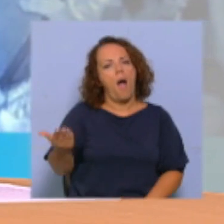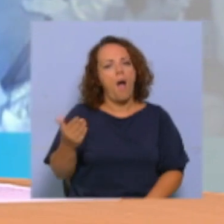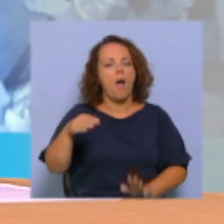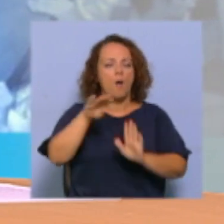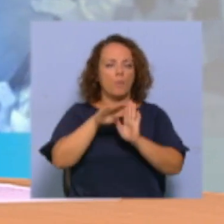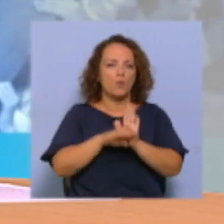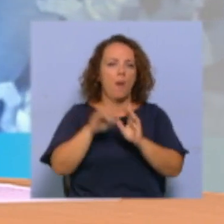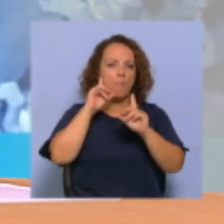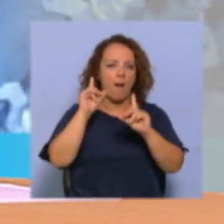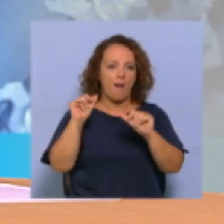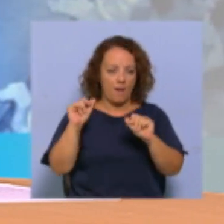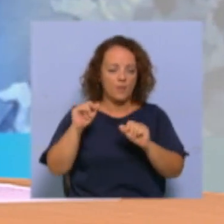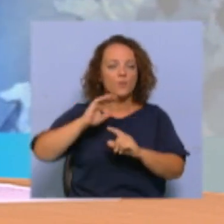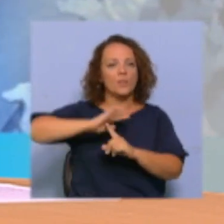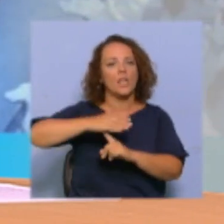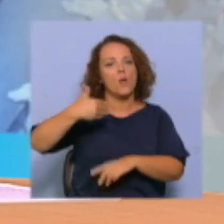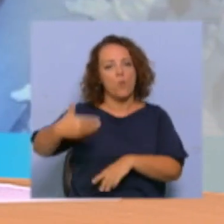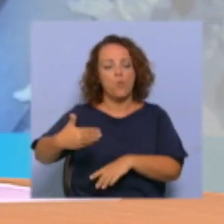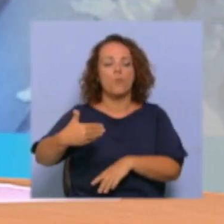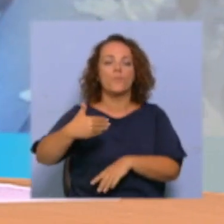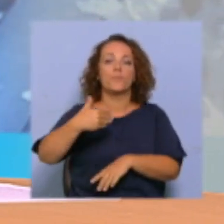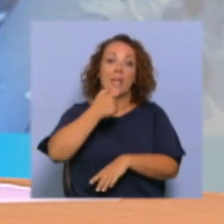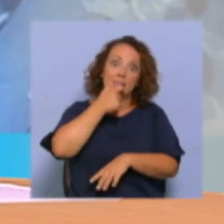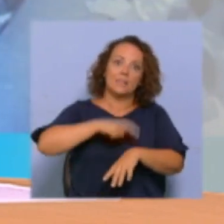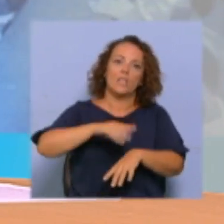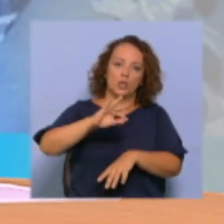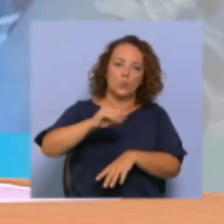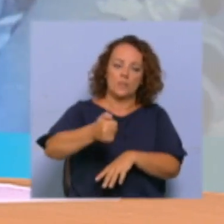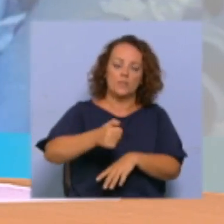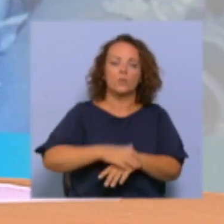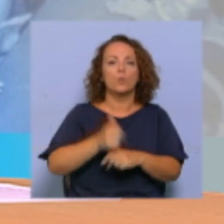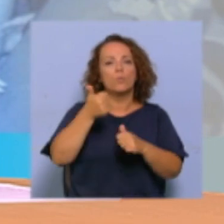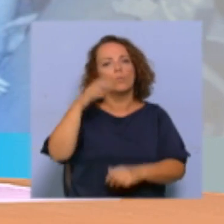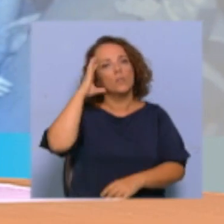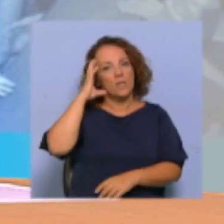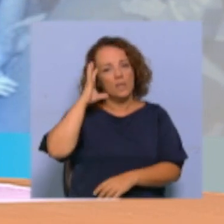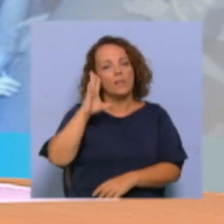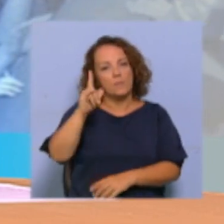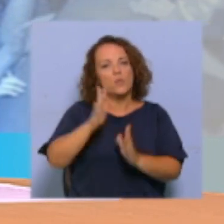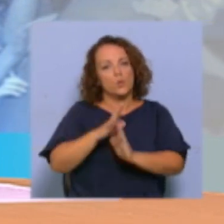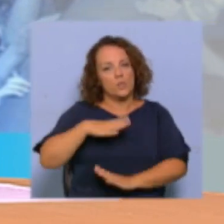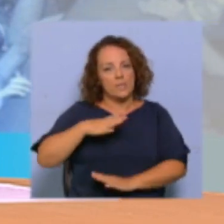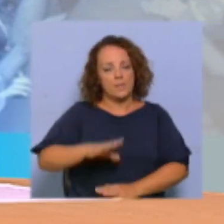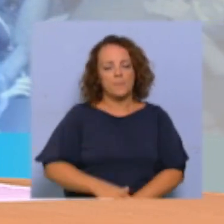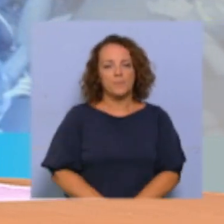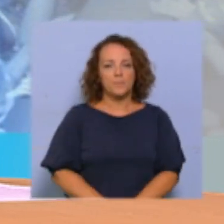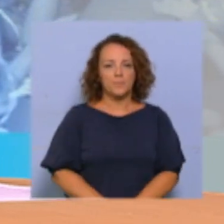programa Eclésia na Antena 1, quando forem 22h45. Tenha então uma muito boa tarde e até amanhã, se Deus quiser.